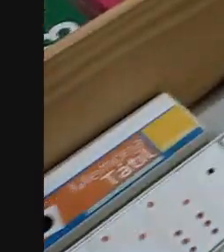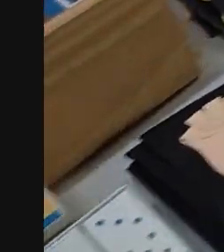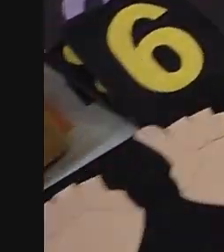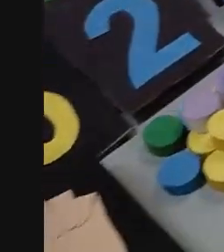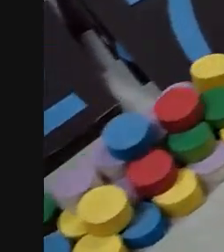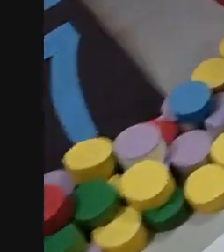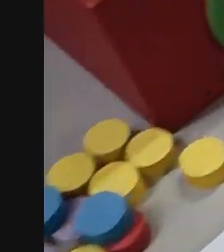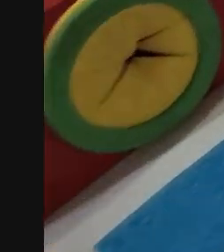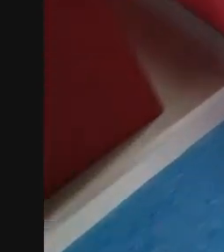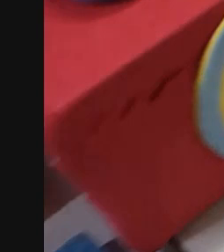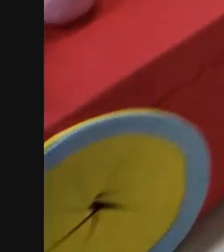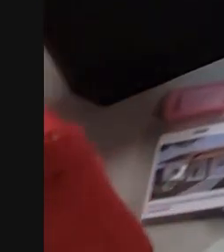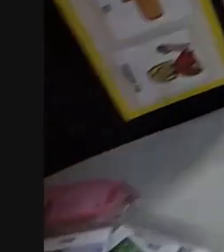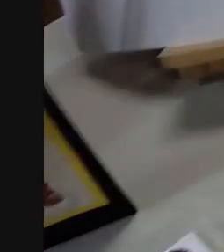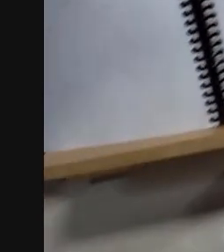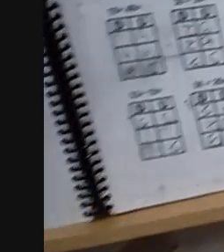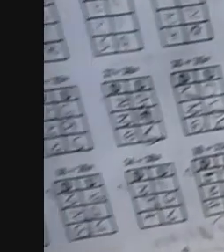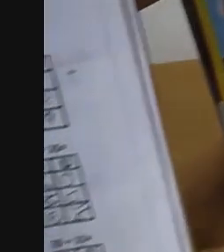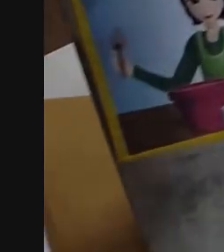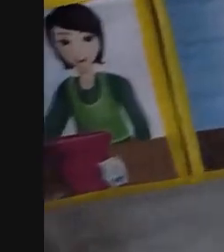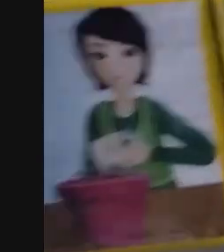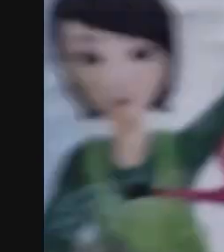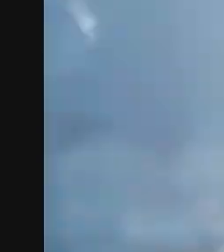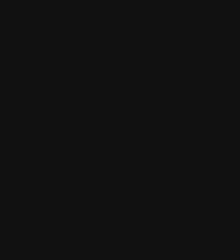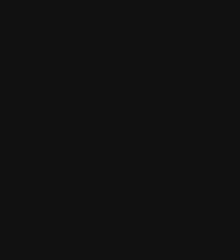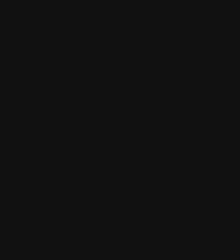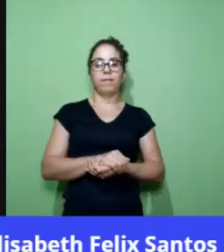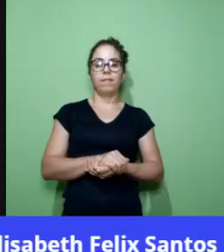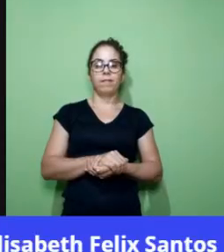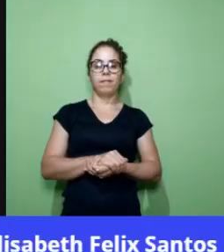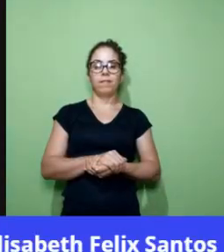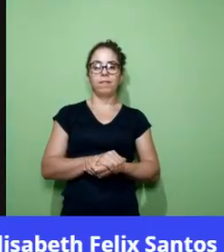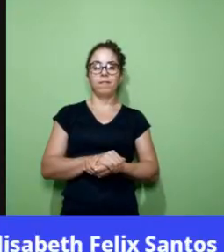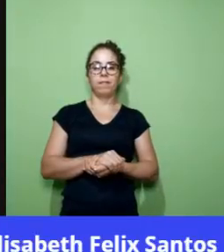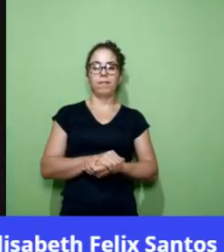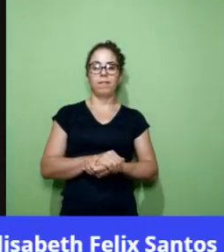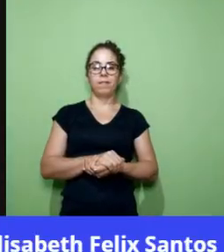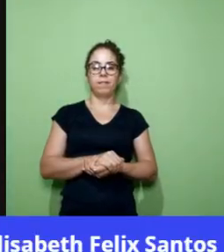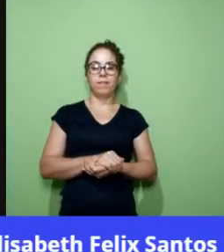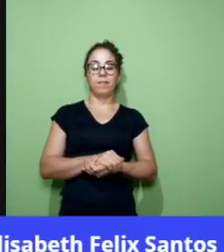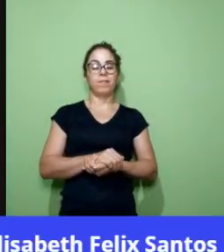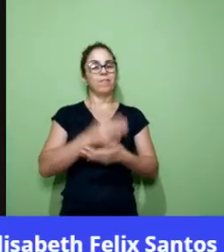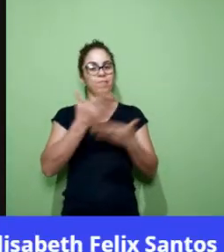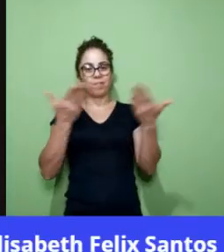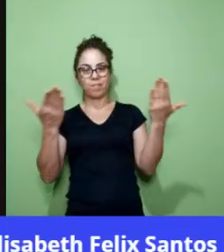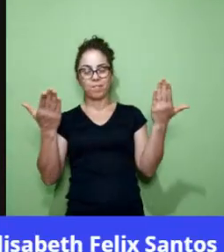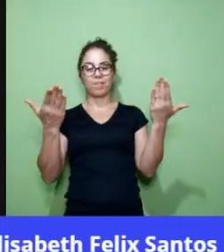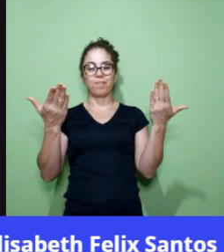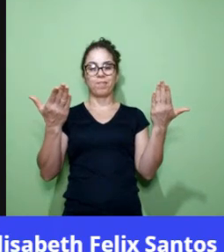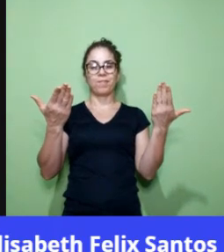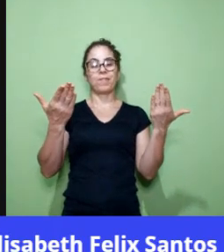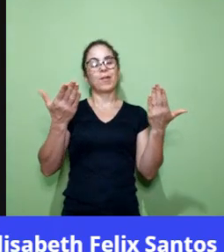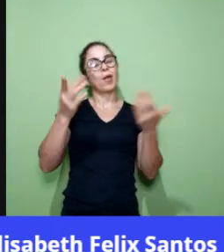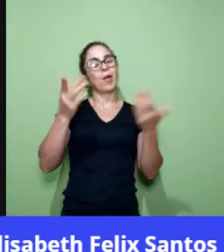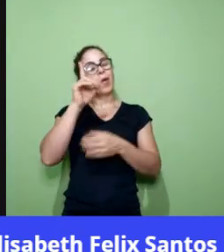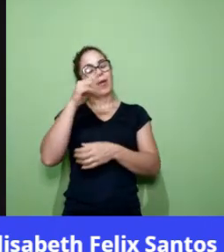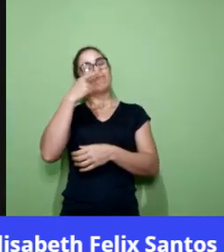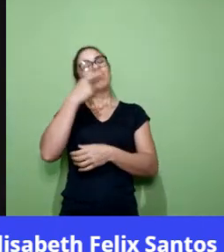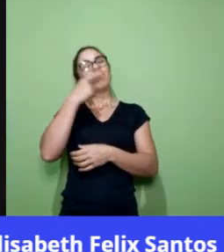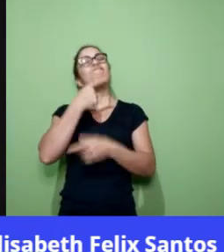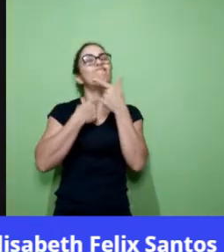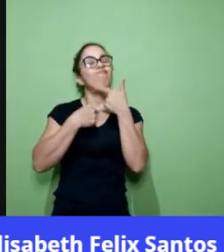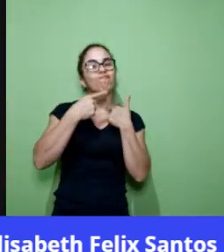Bom, gente, E nós esperamos que a gente